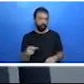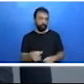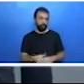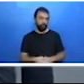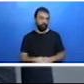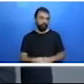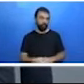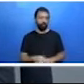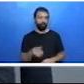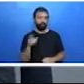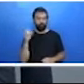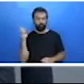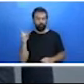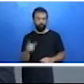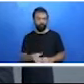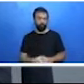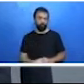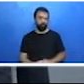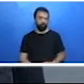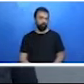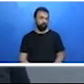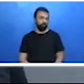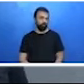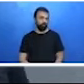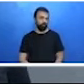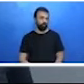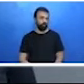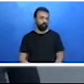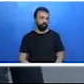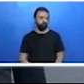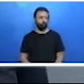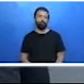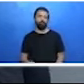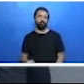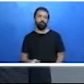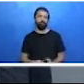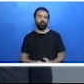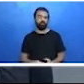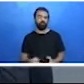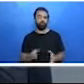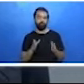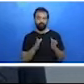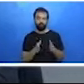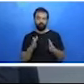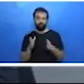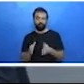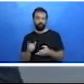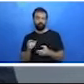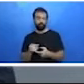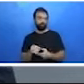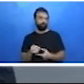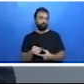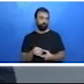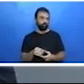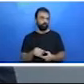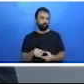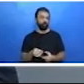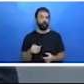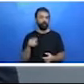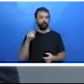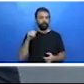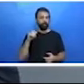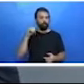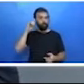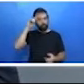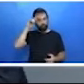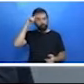valorizar sua origem. Do Nordeste entender. Vocês perceberam que já está